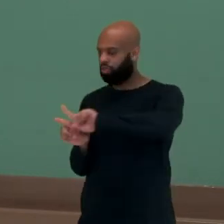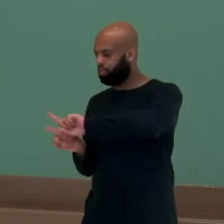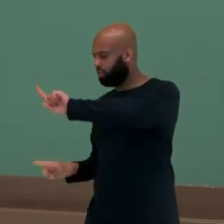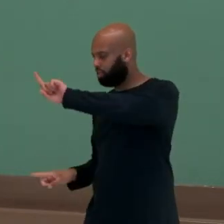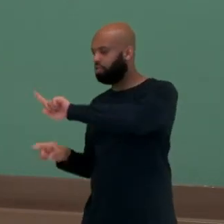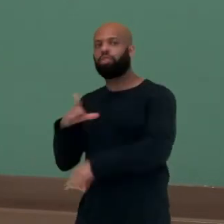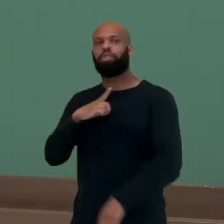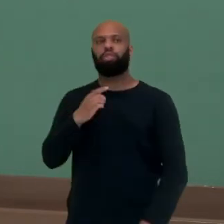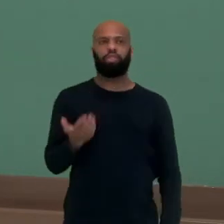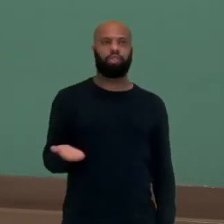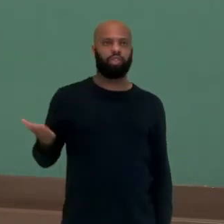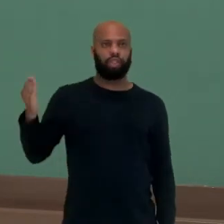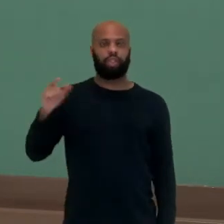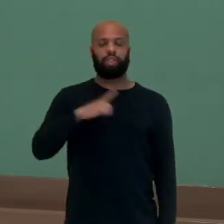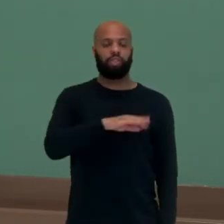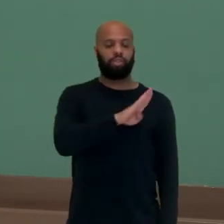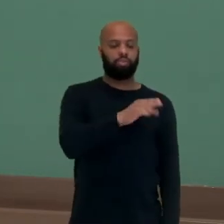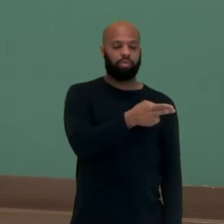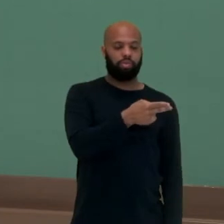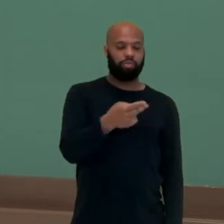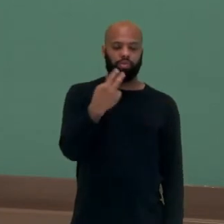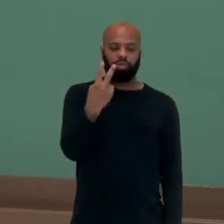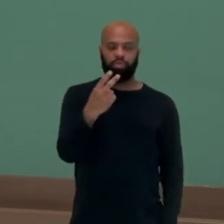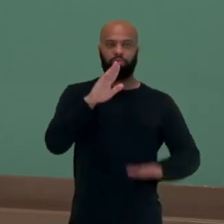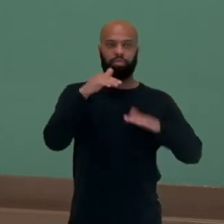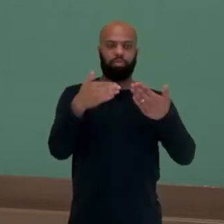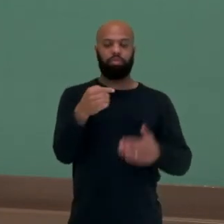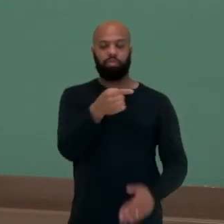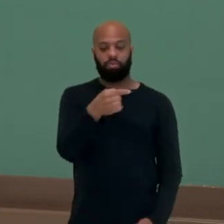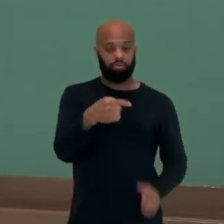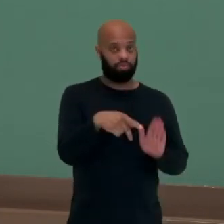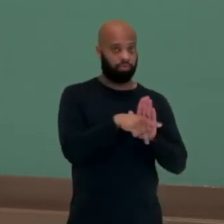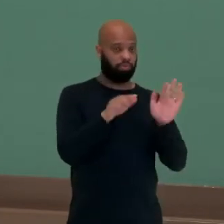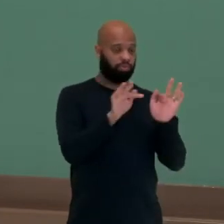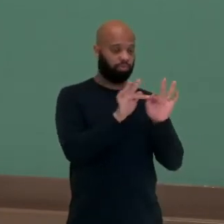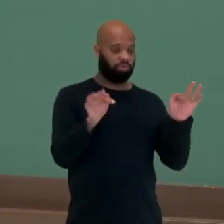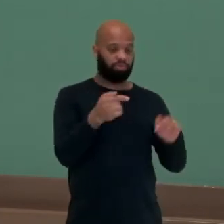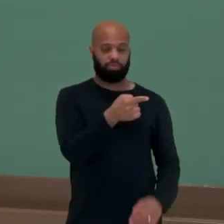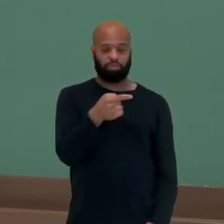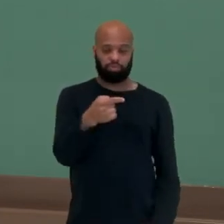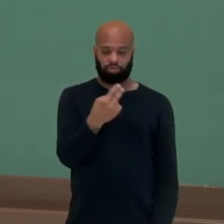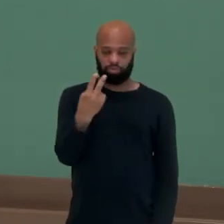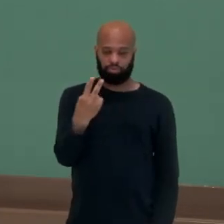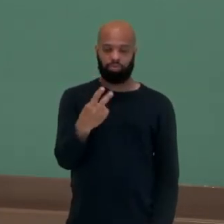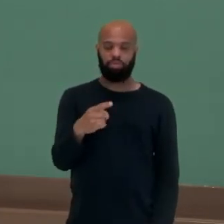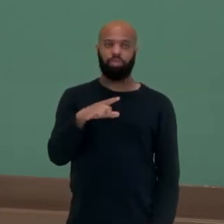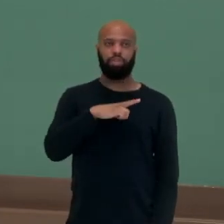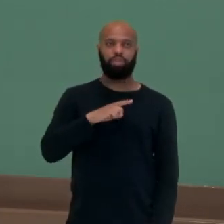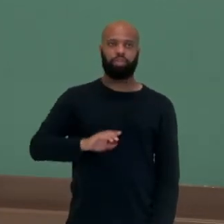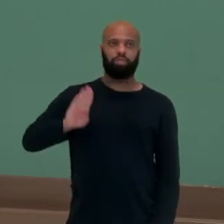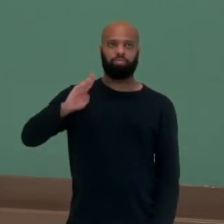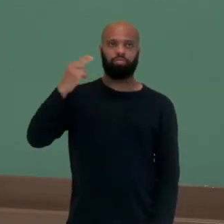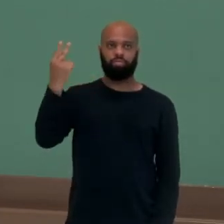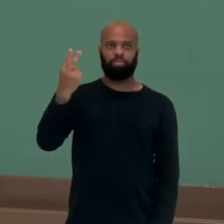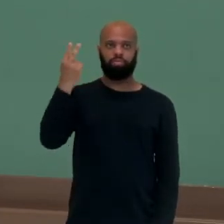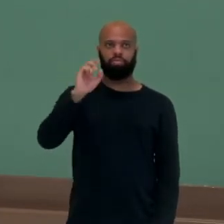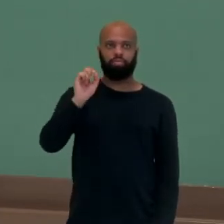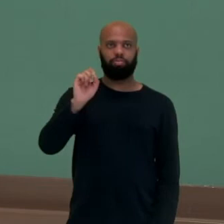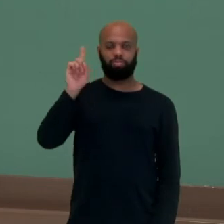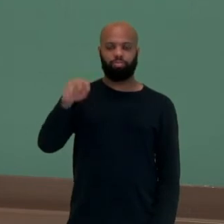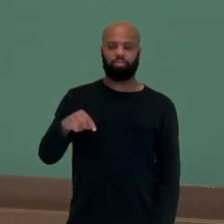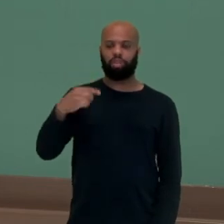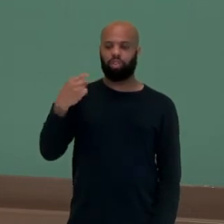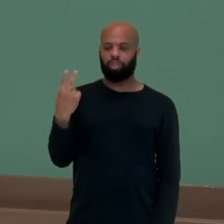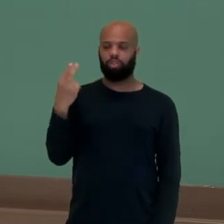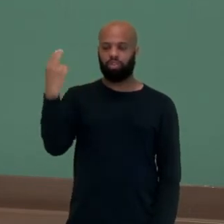substituir valor de B, que é 2, então menos, que é da fórmula, menos 2. B ao quadrado, valor de 2 ao